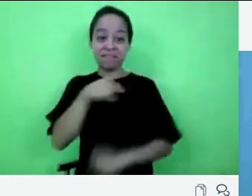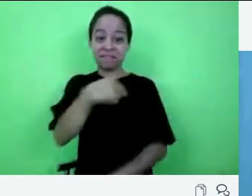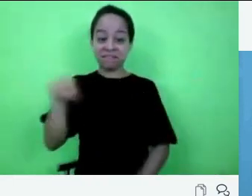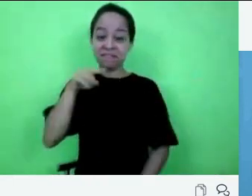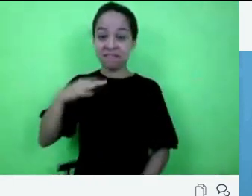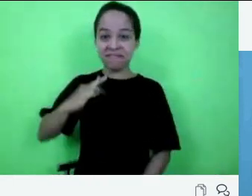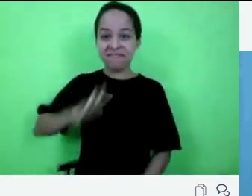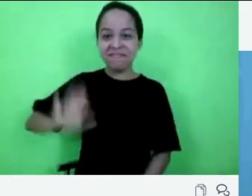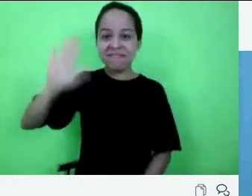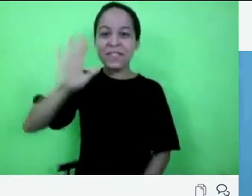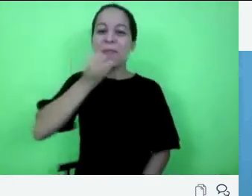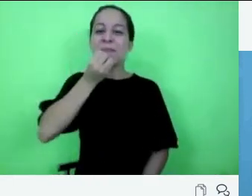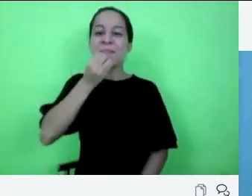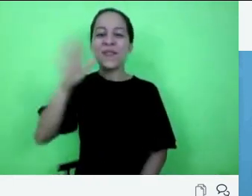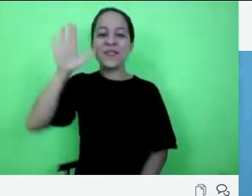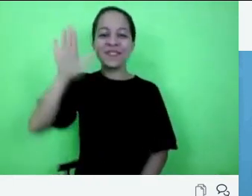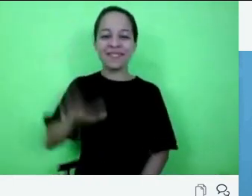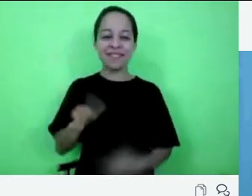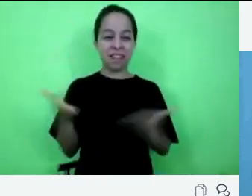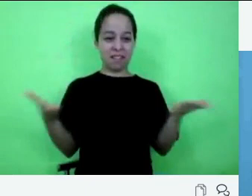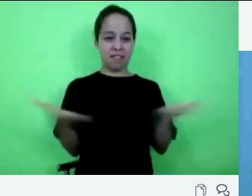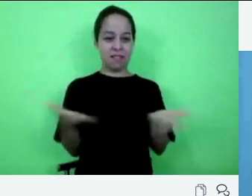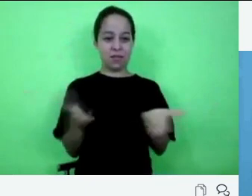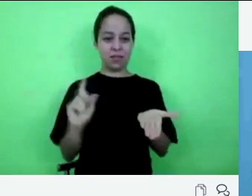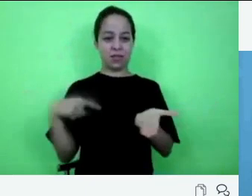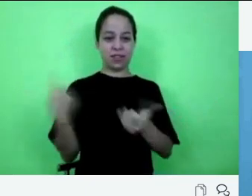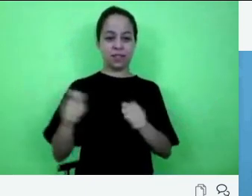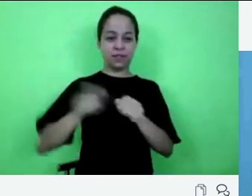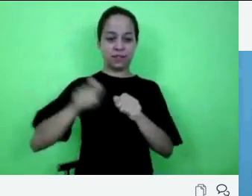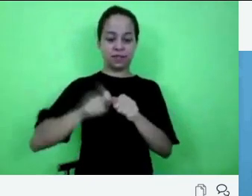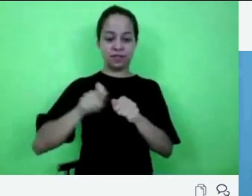a seguir o sorteio eletrônico relativo